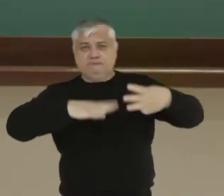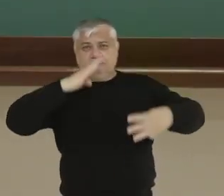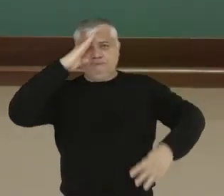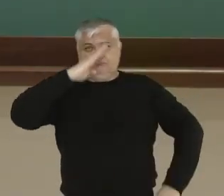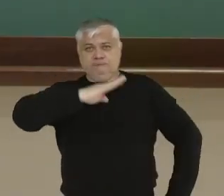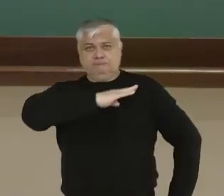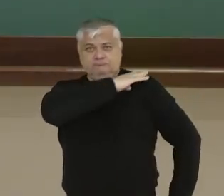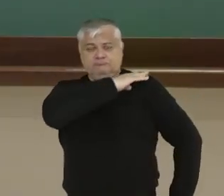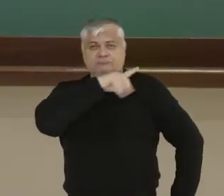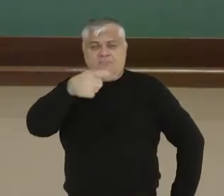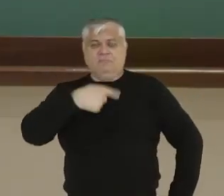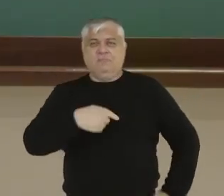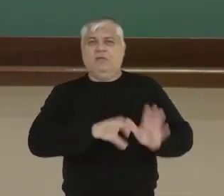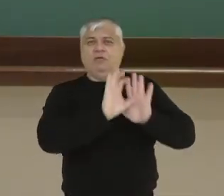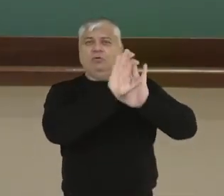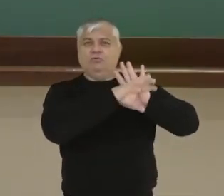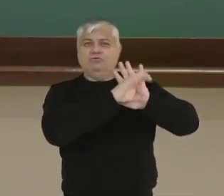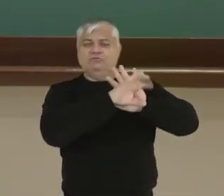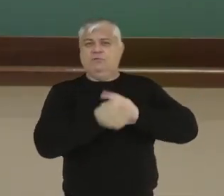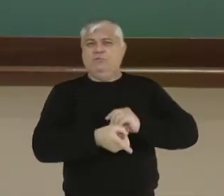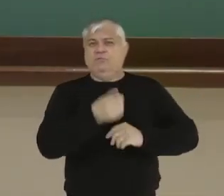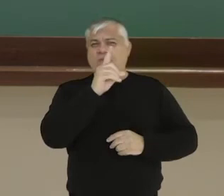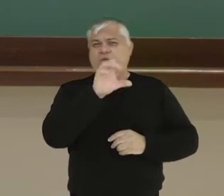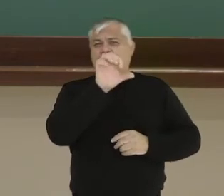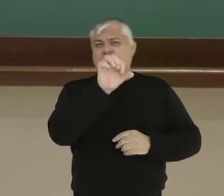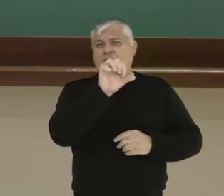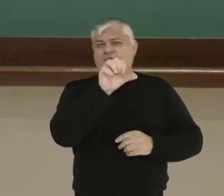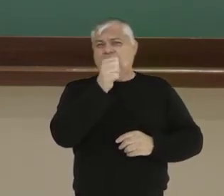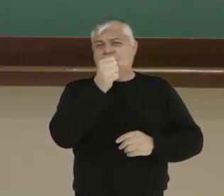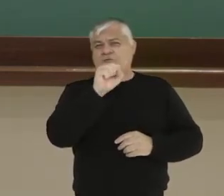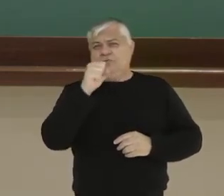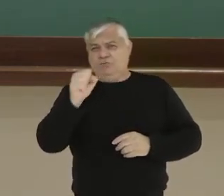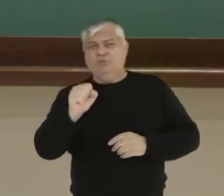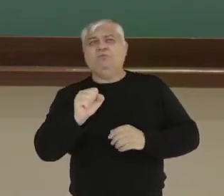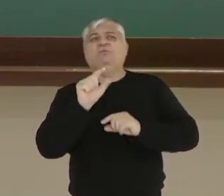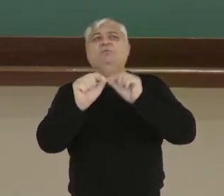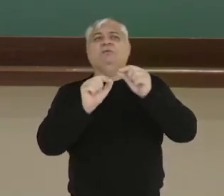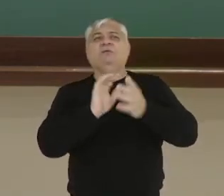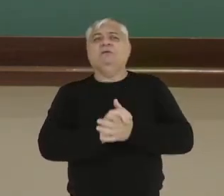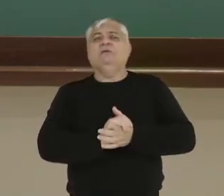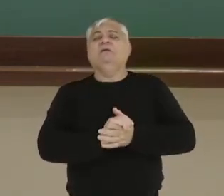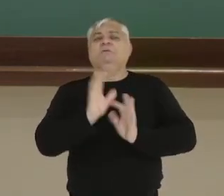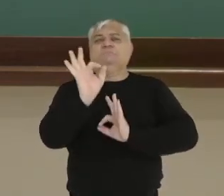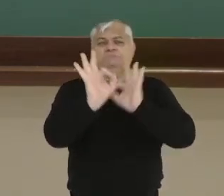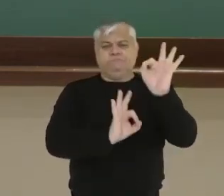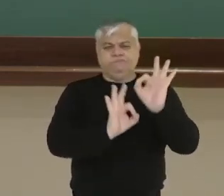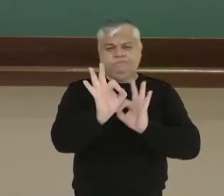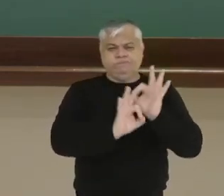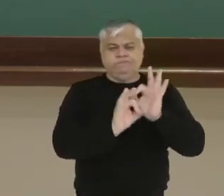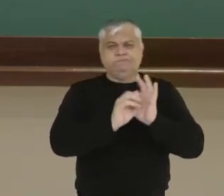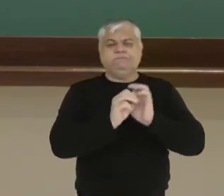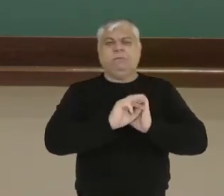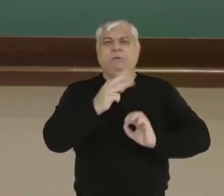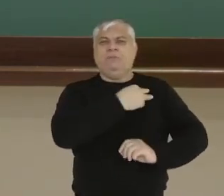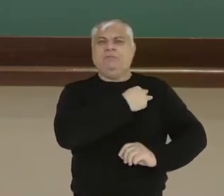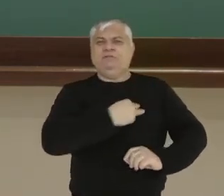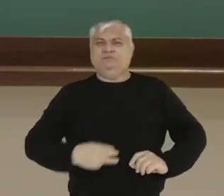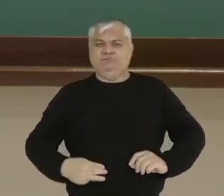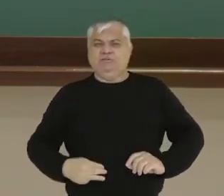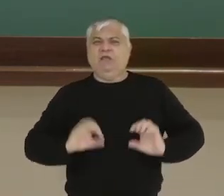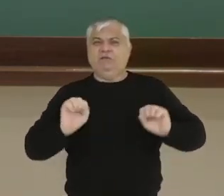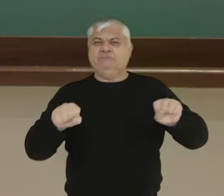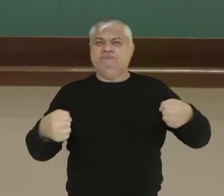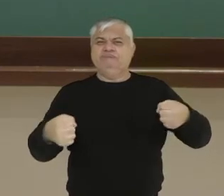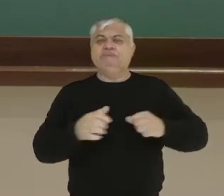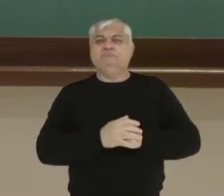da Constituição de 1988 e depois a estruturação do Ministério da Defesa, o